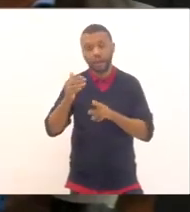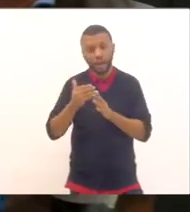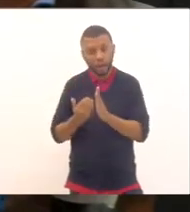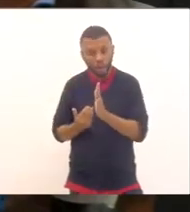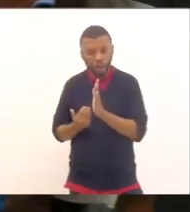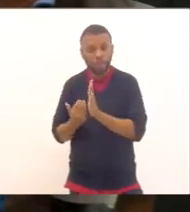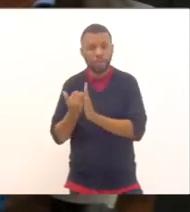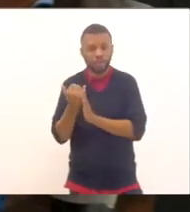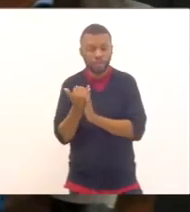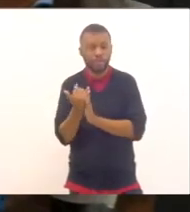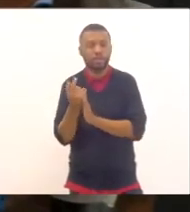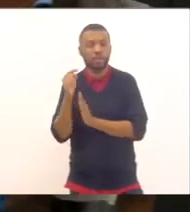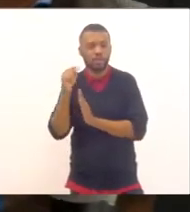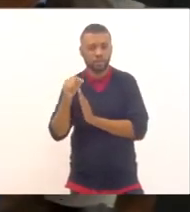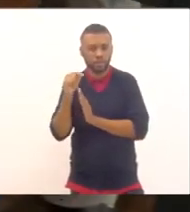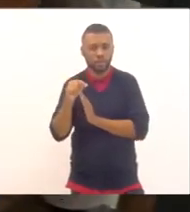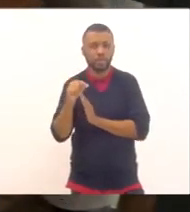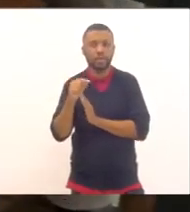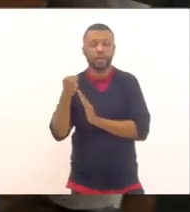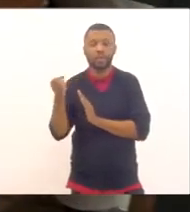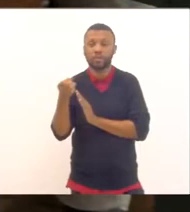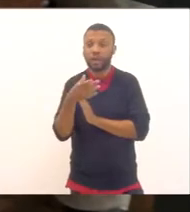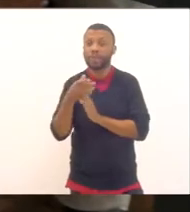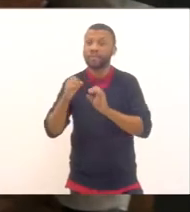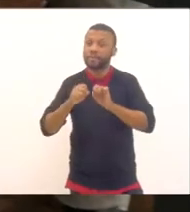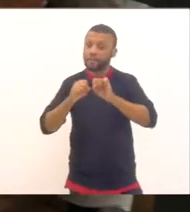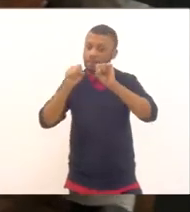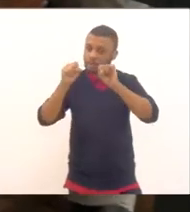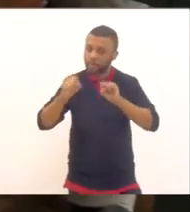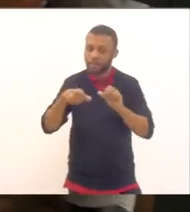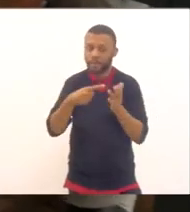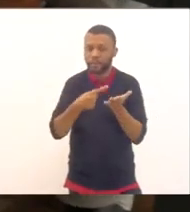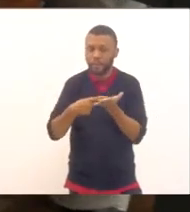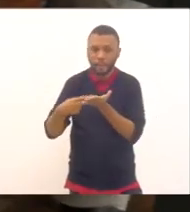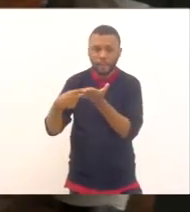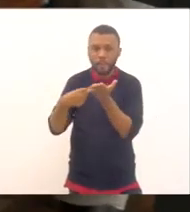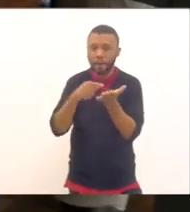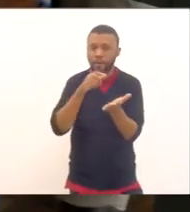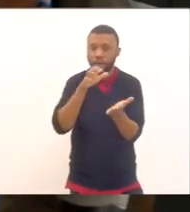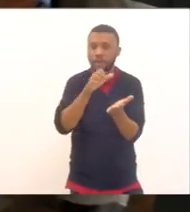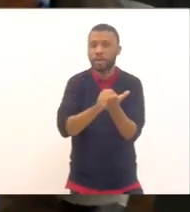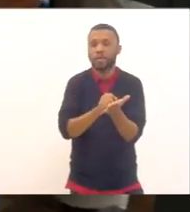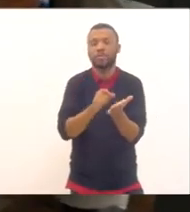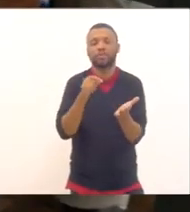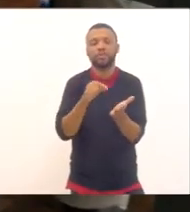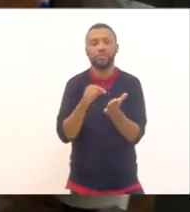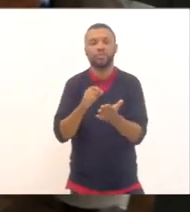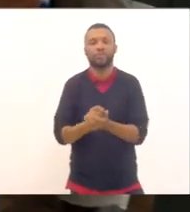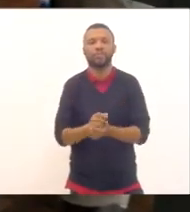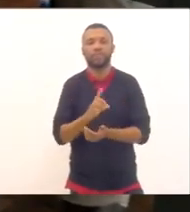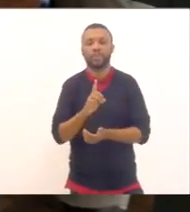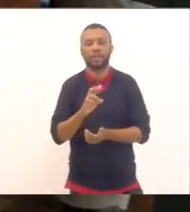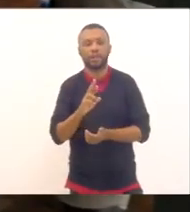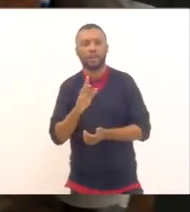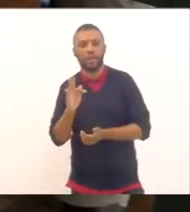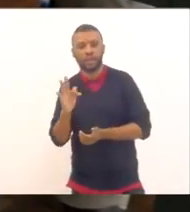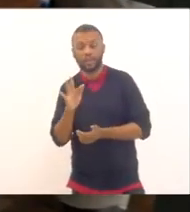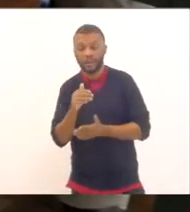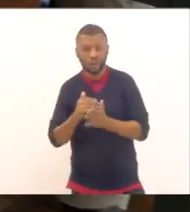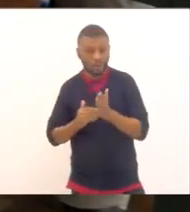já em vigor essa nova sistemática de registro à drf